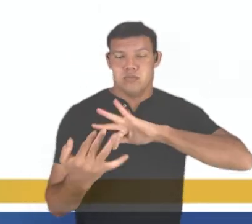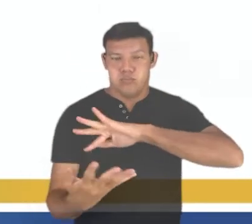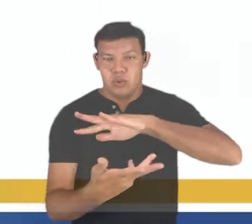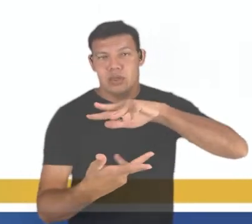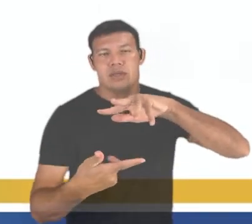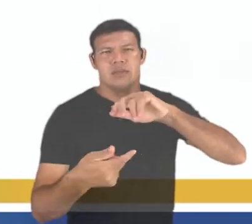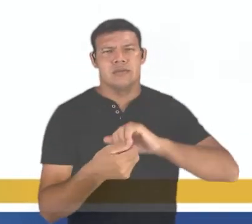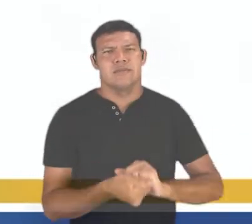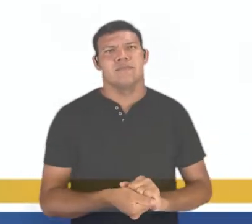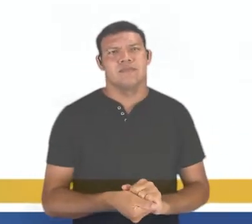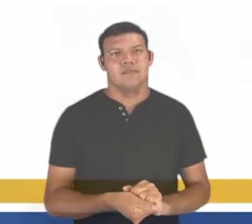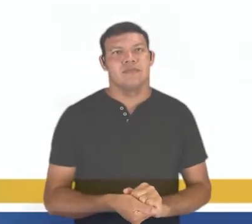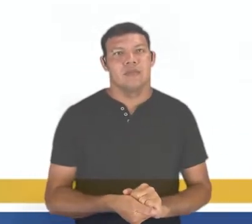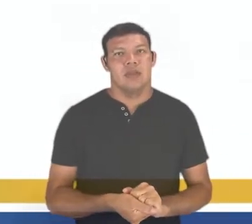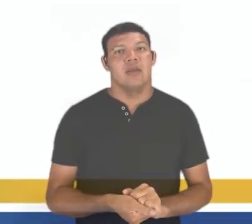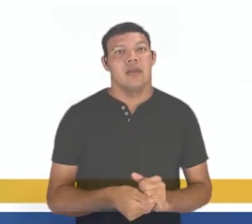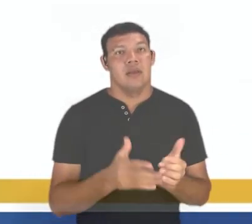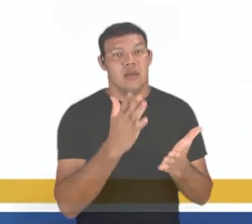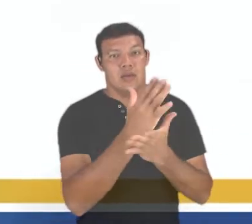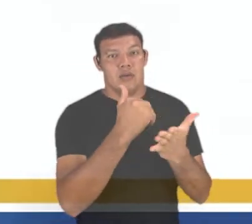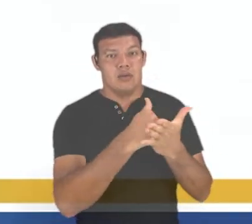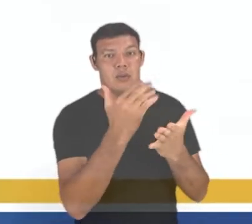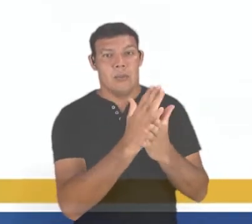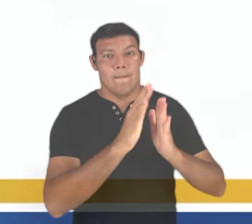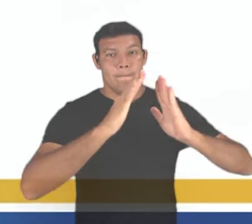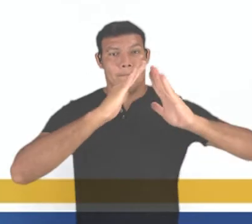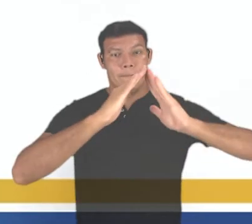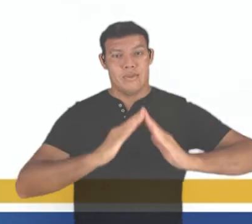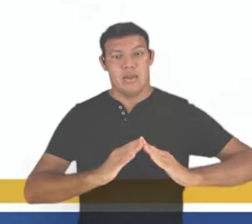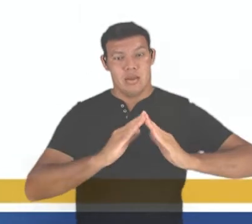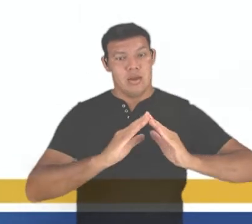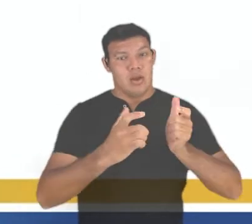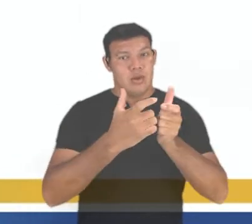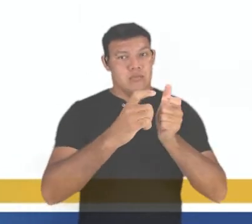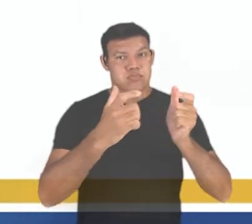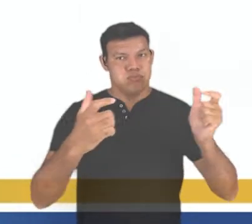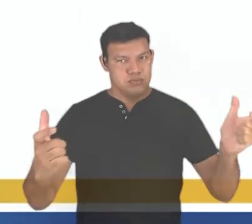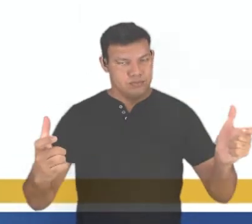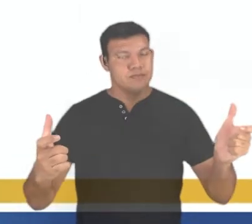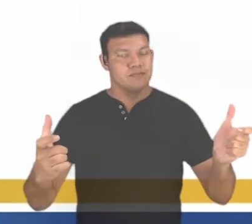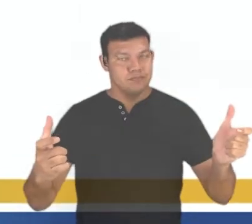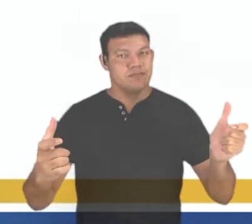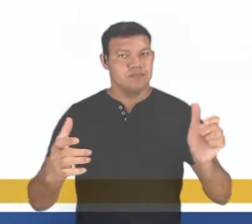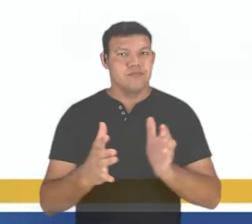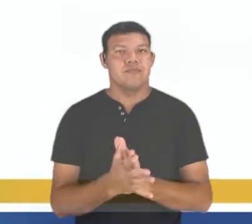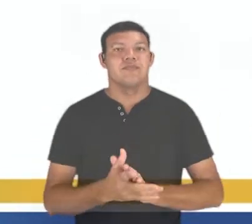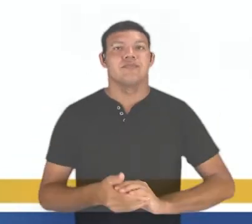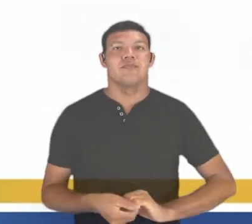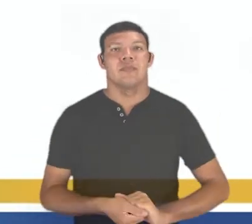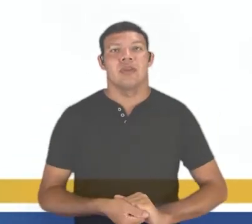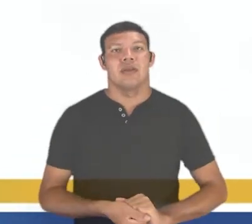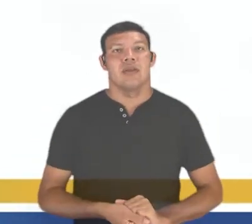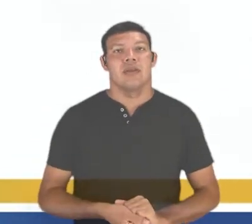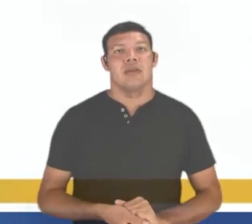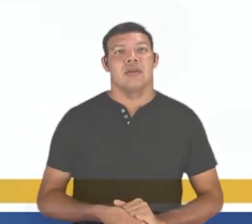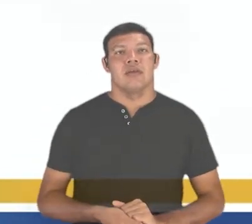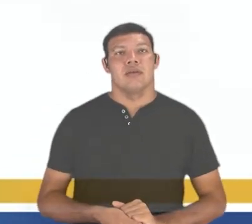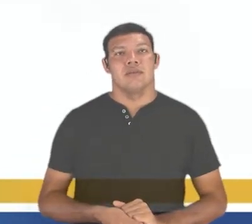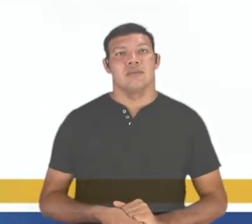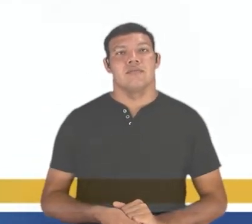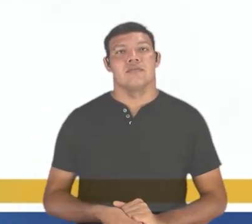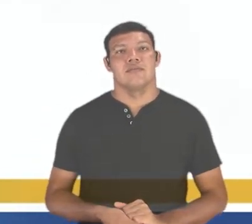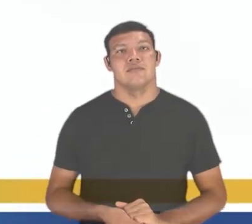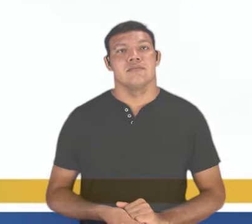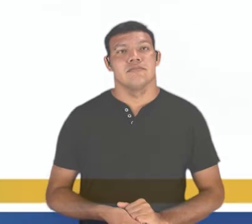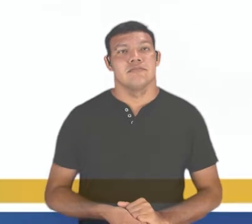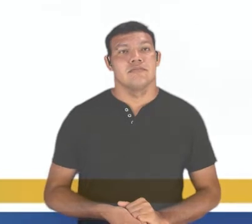saber onde está morando a maioria da população. A gente observa aí a questão aí que a maioria